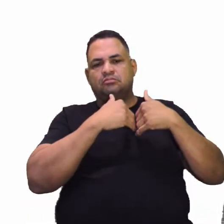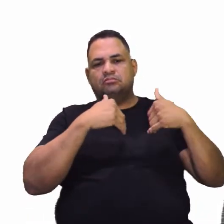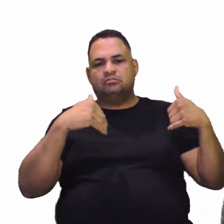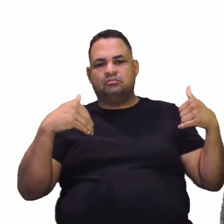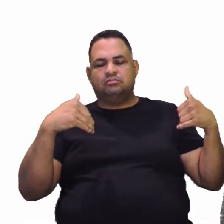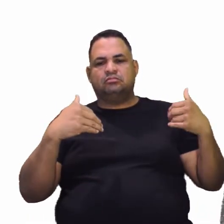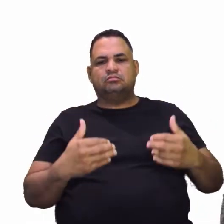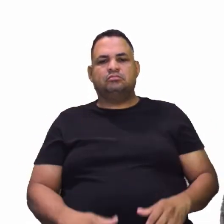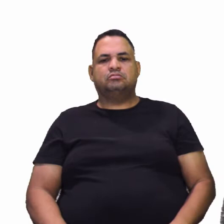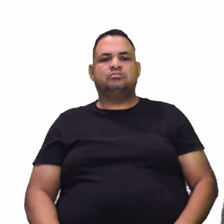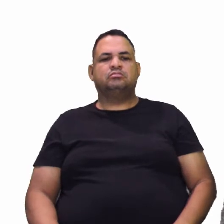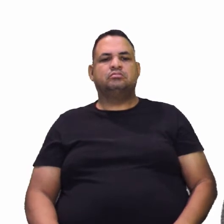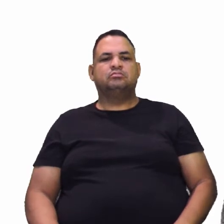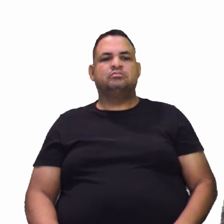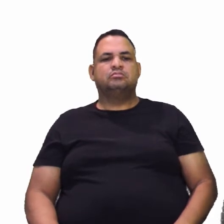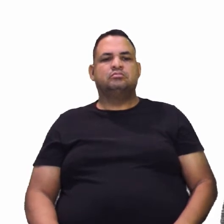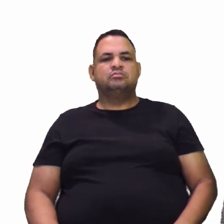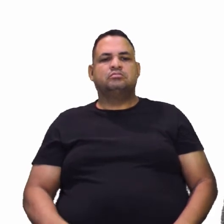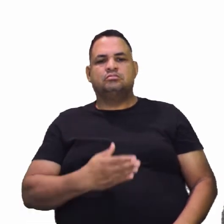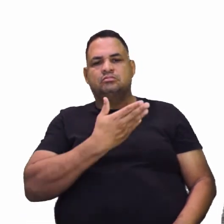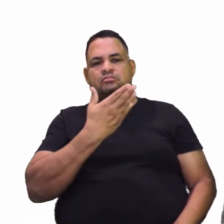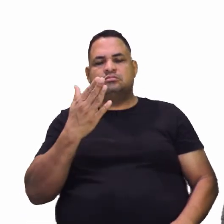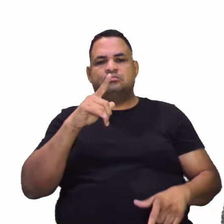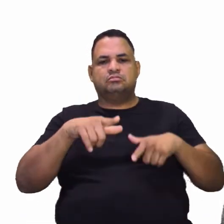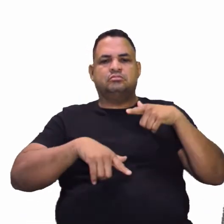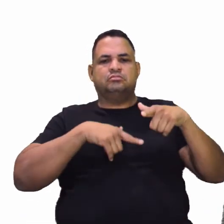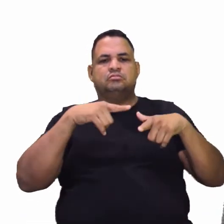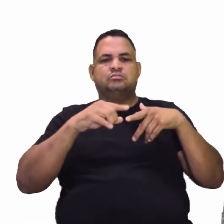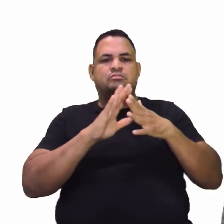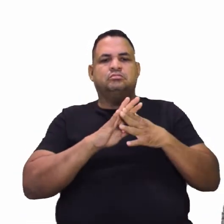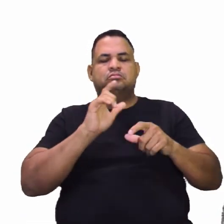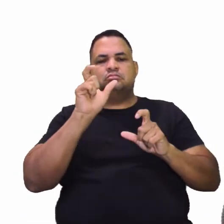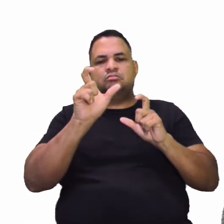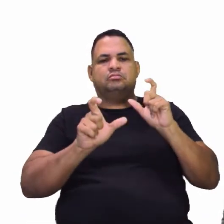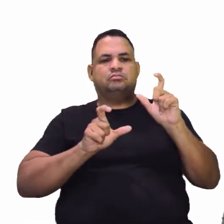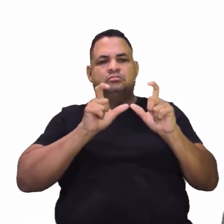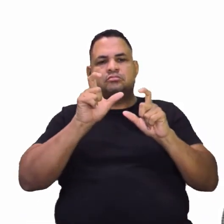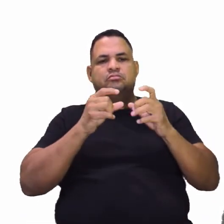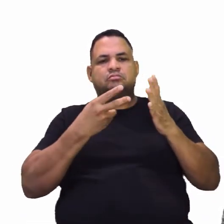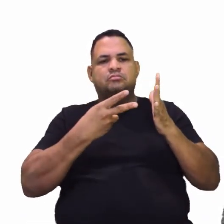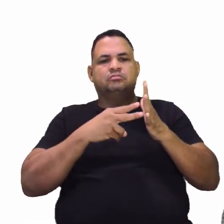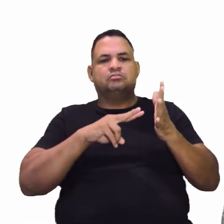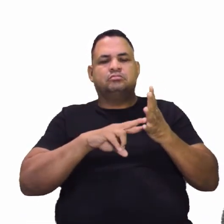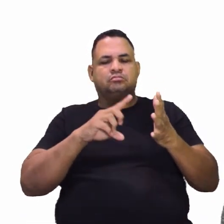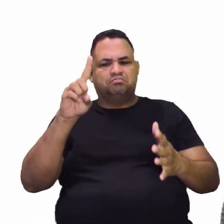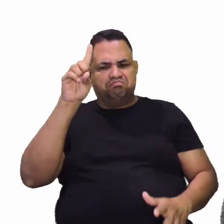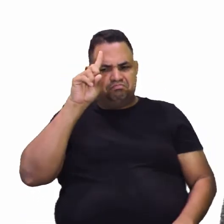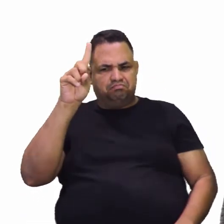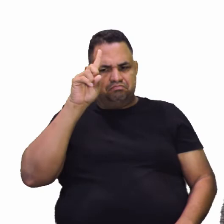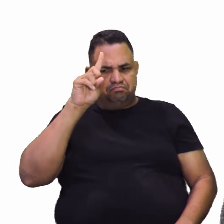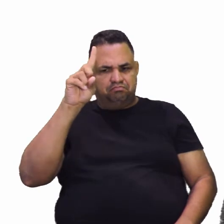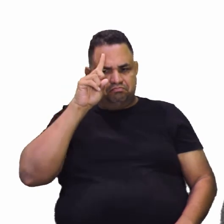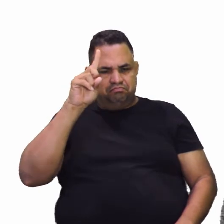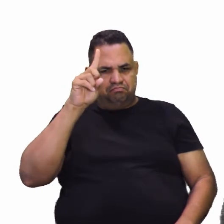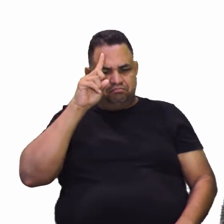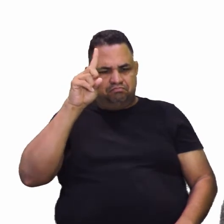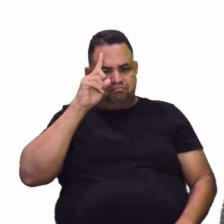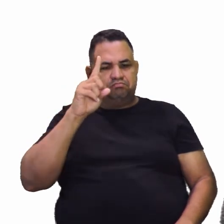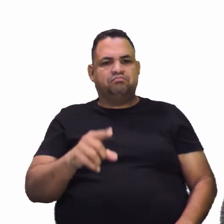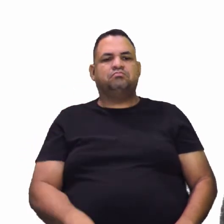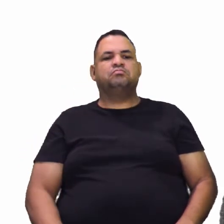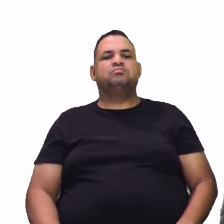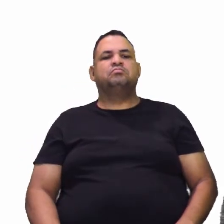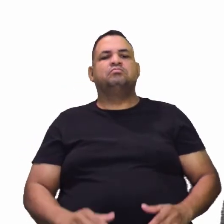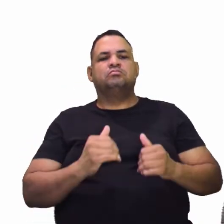all day. Everyday separado, ele trabalha como um advérbio, tá, gente? E significa todo dia. Todo